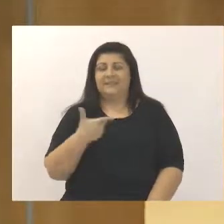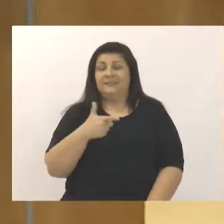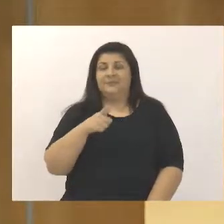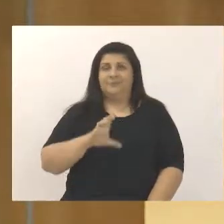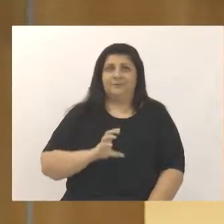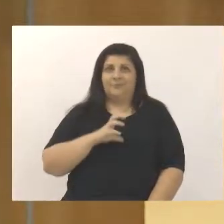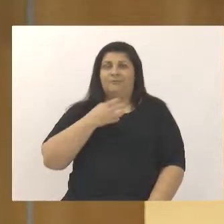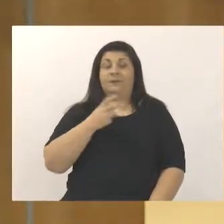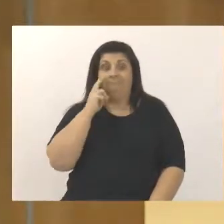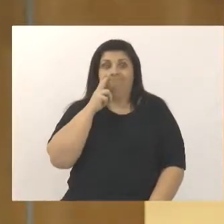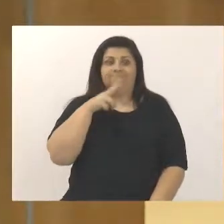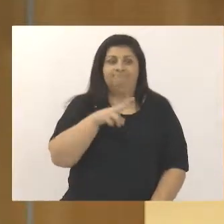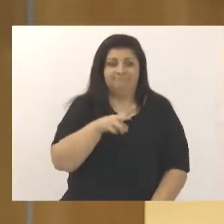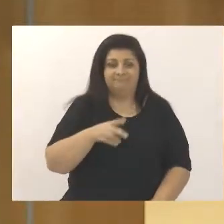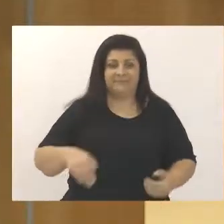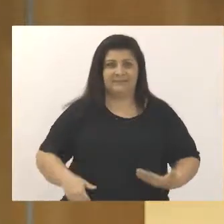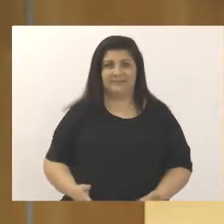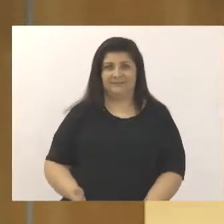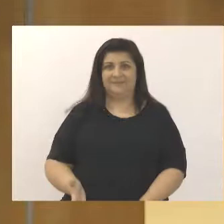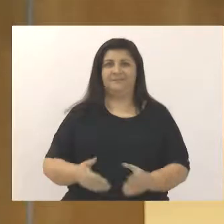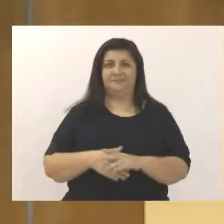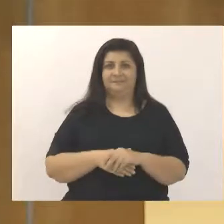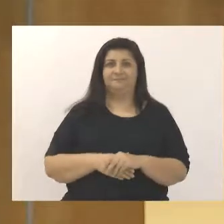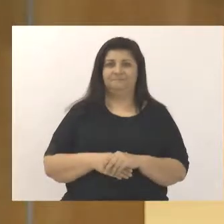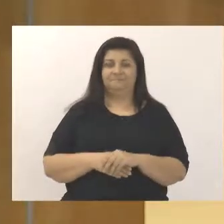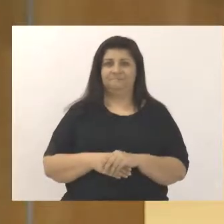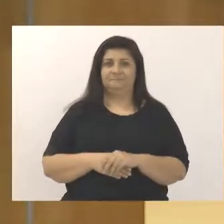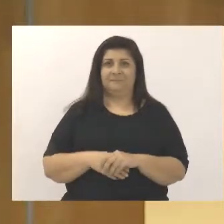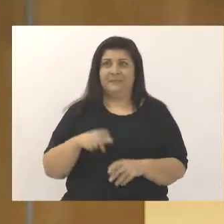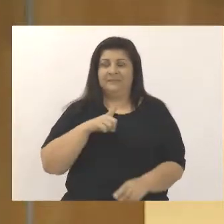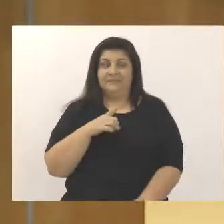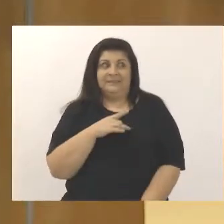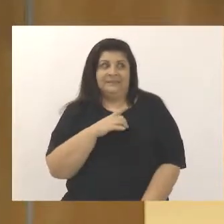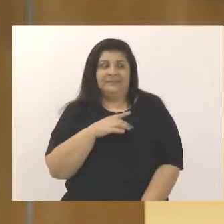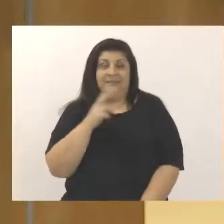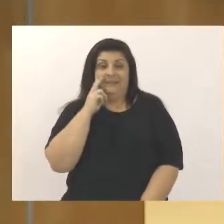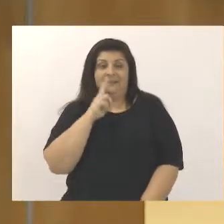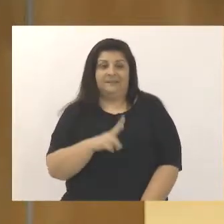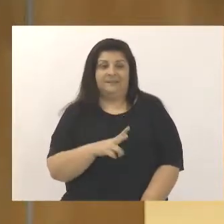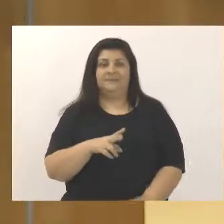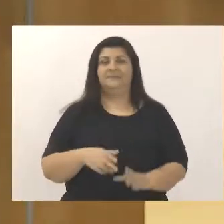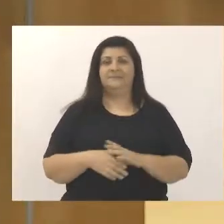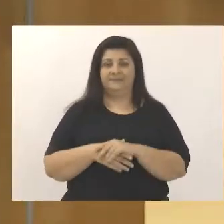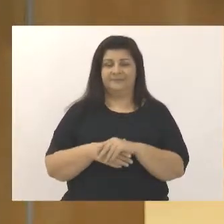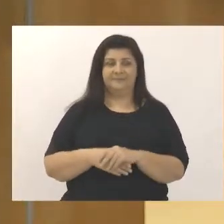de ver o nascimento do filho. Ele tem até medo de ver o nascimento do filho.